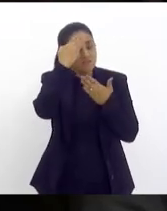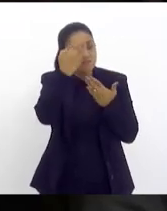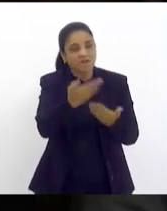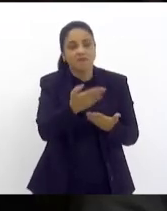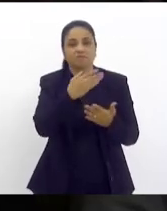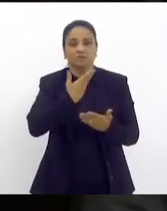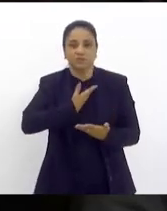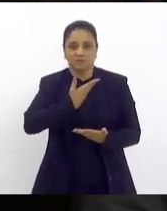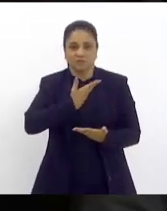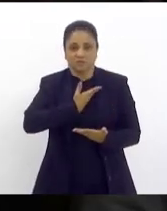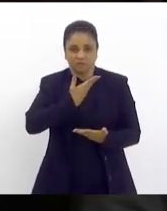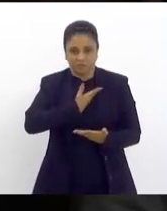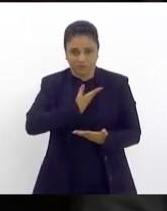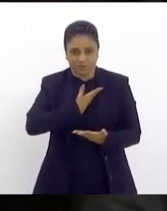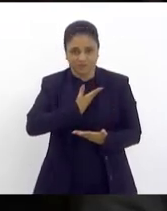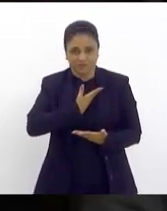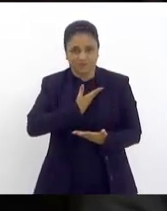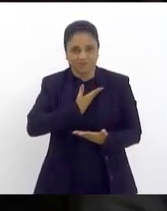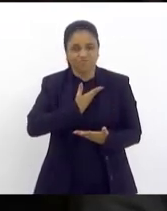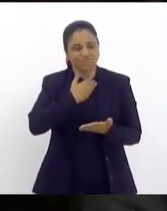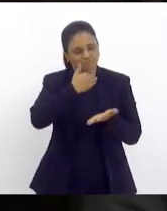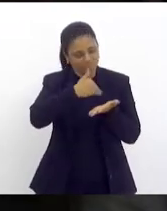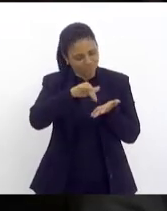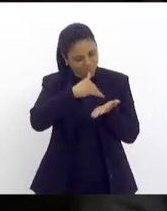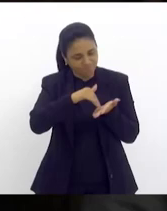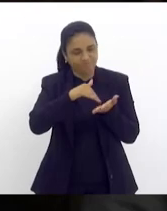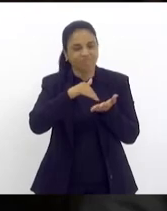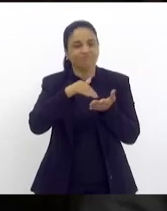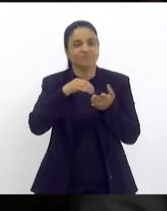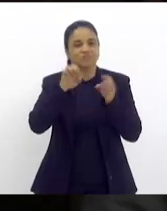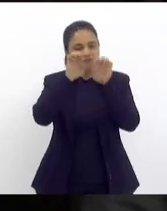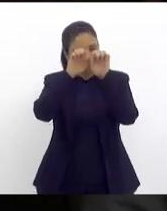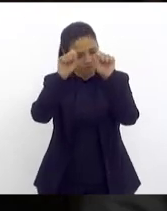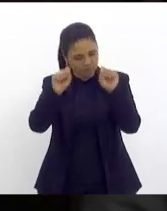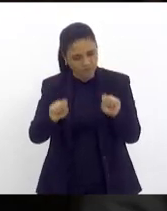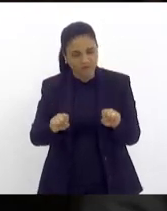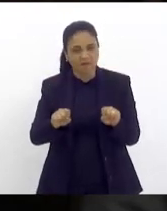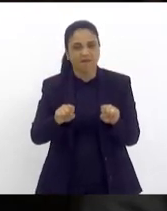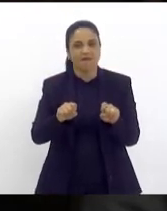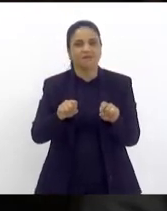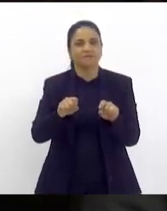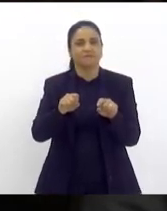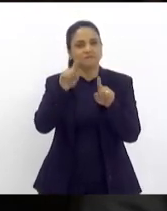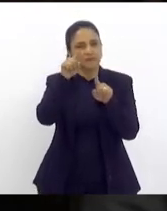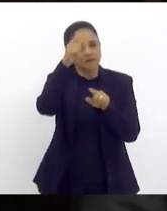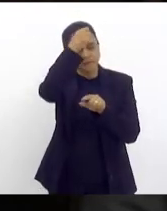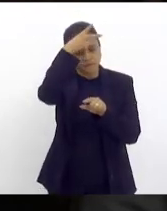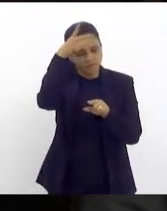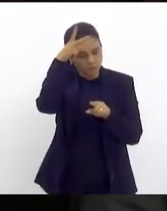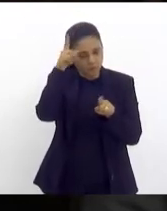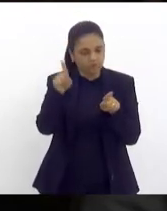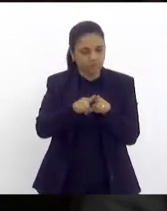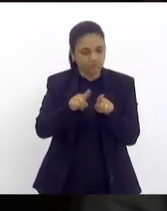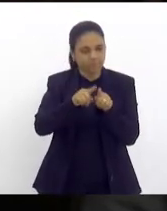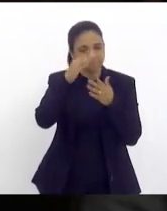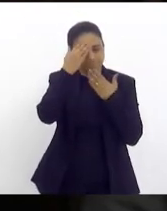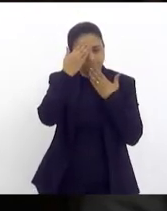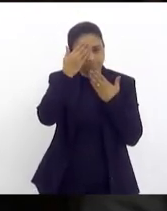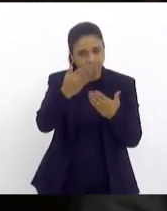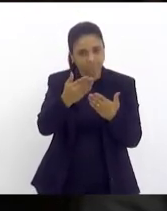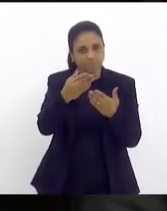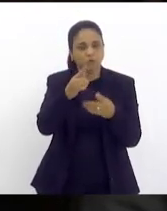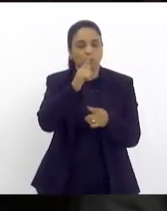amigo, tenho certeza que seus secretários, seus funcionários lá à frente da prefeitura são muito gratos a ter você